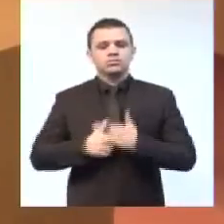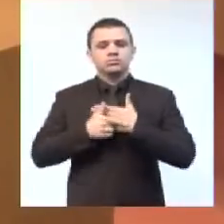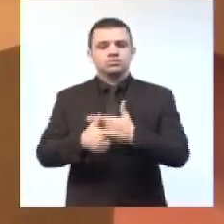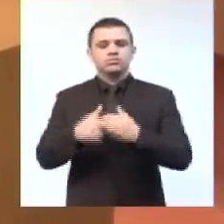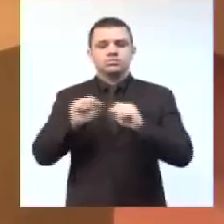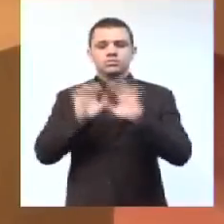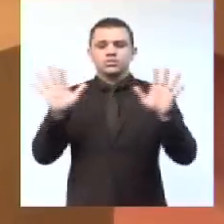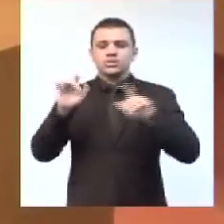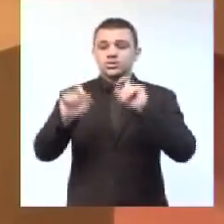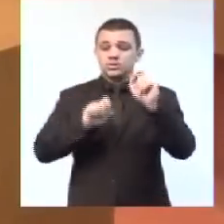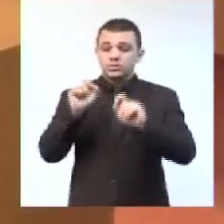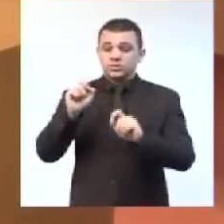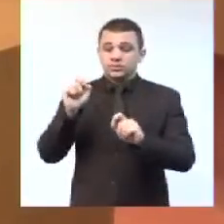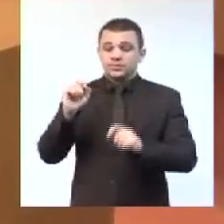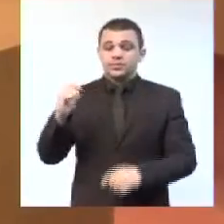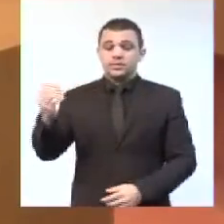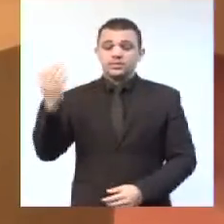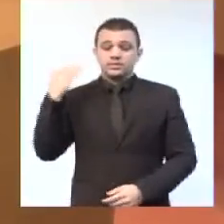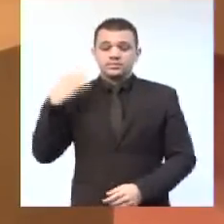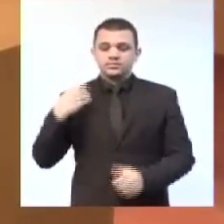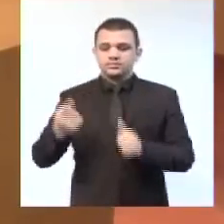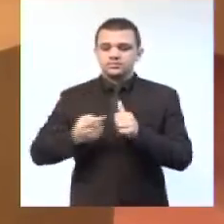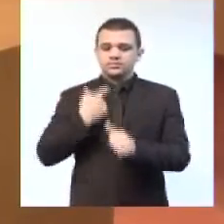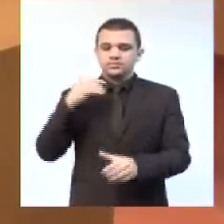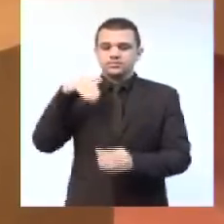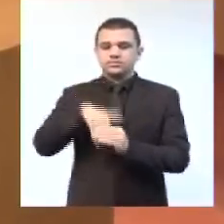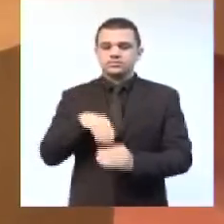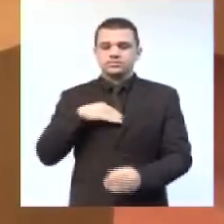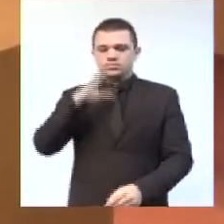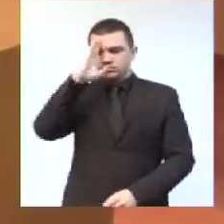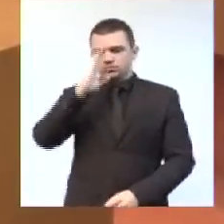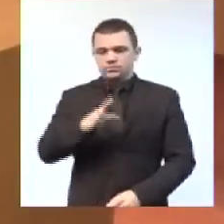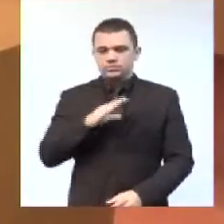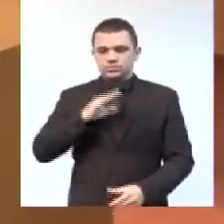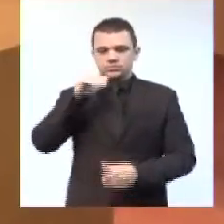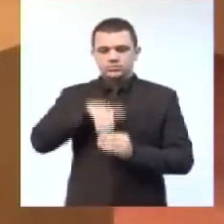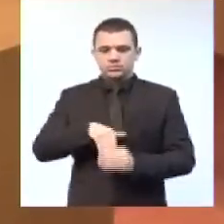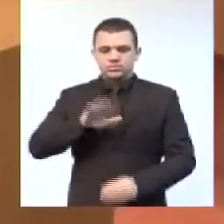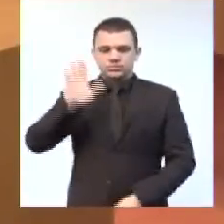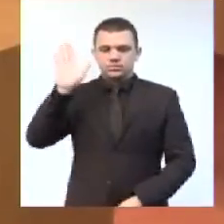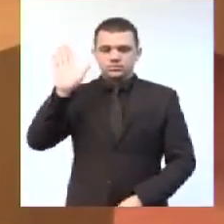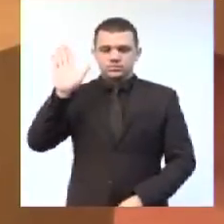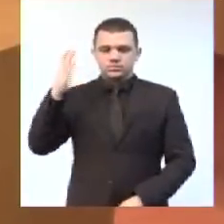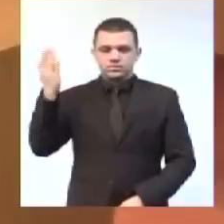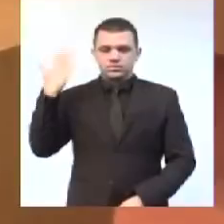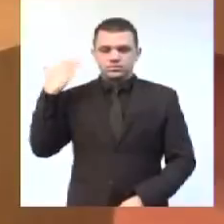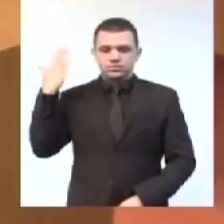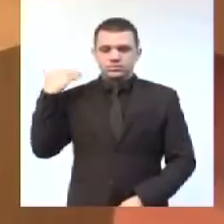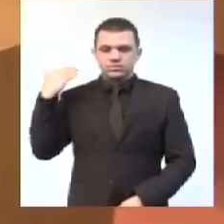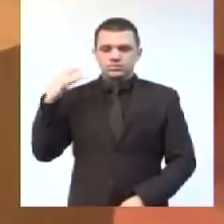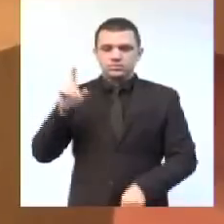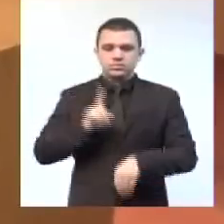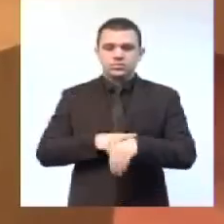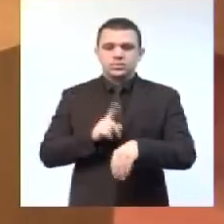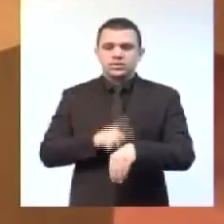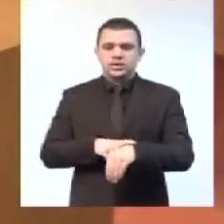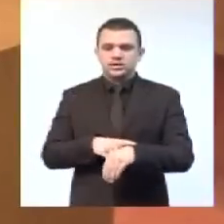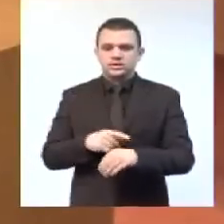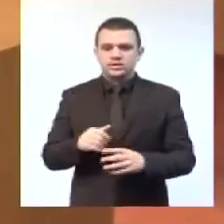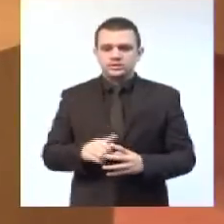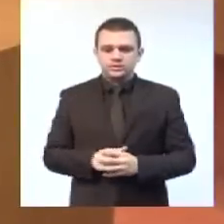que eu participei diretamente do nosso grupo, foi a eleição, na época, do prefeito, candidato a prefeito João Alberto.